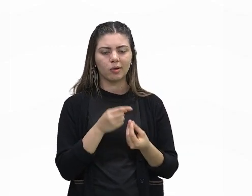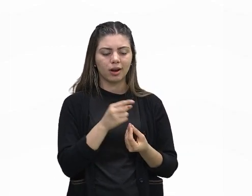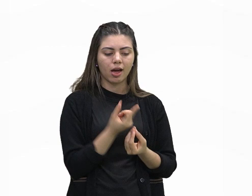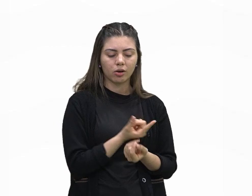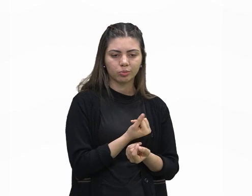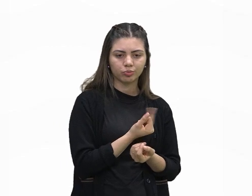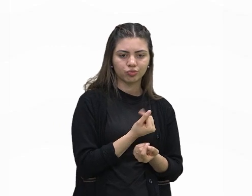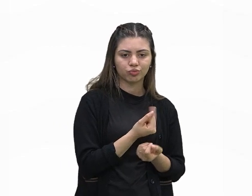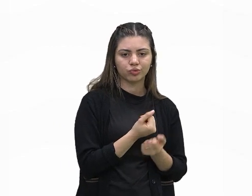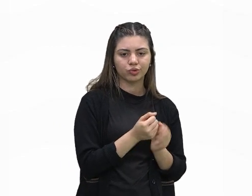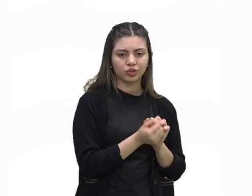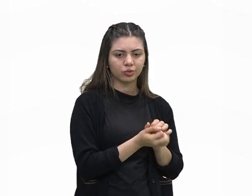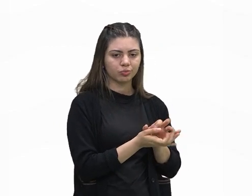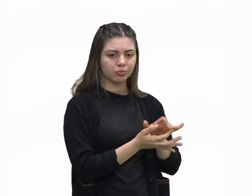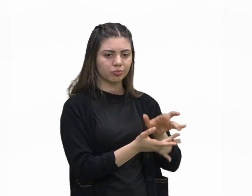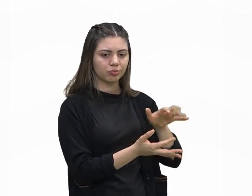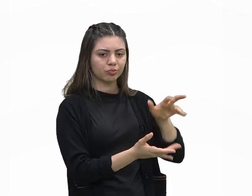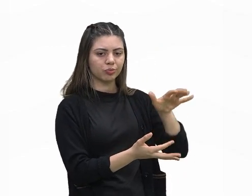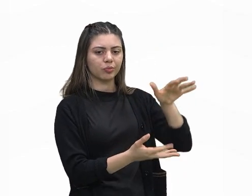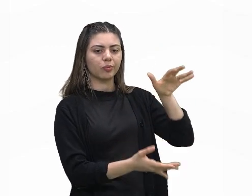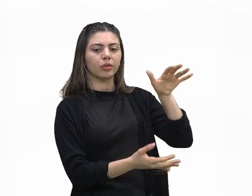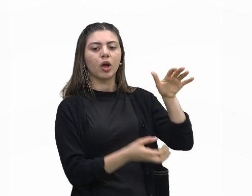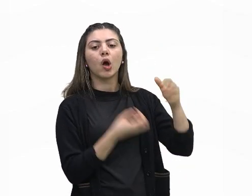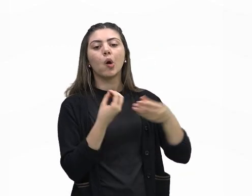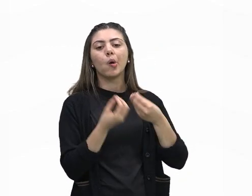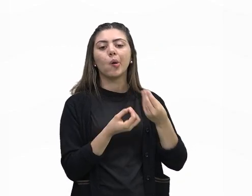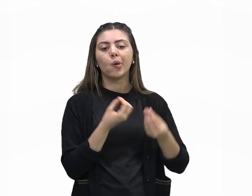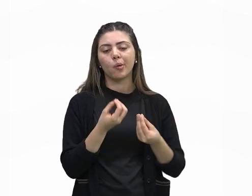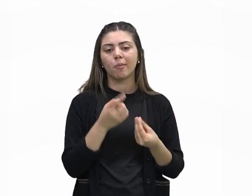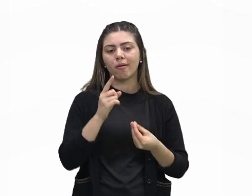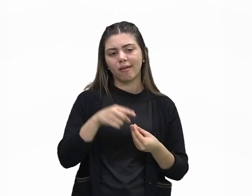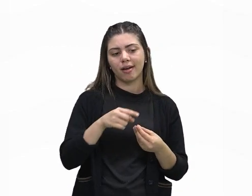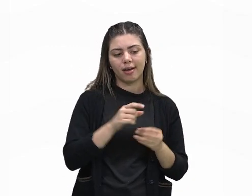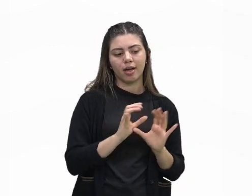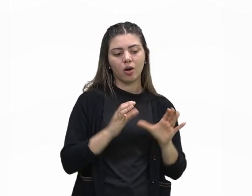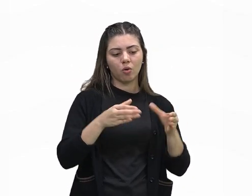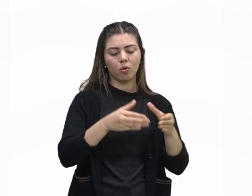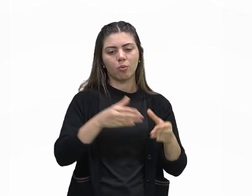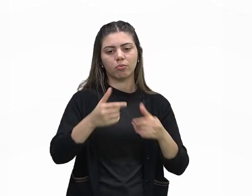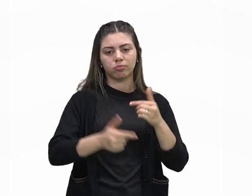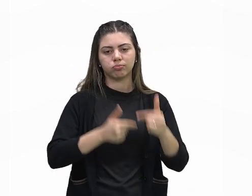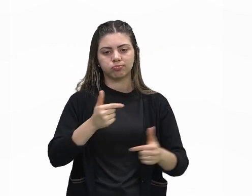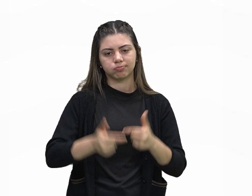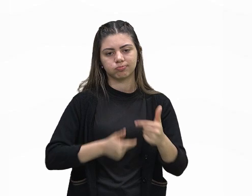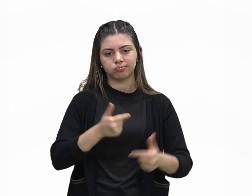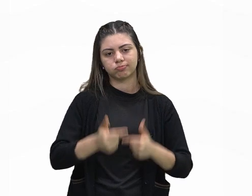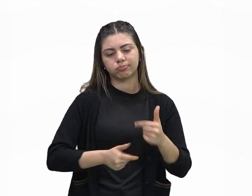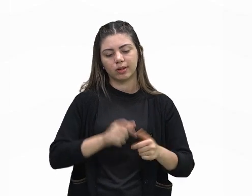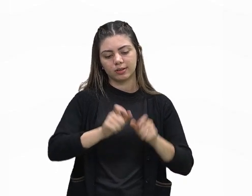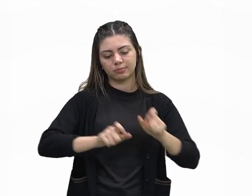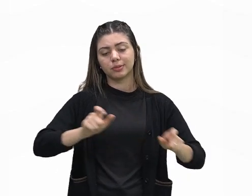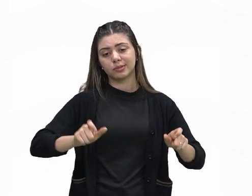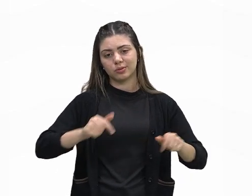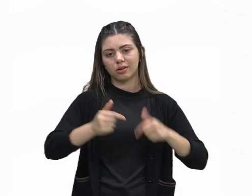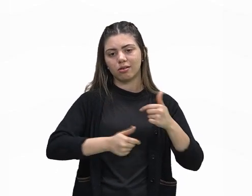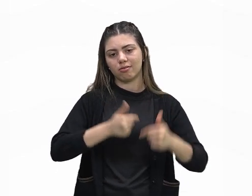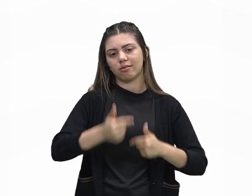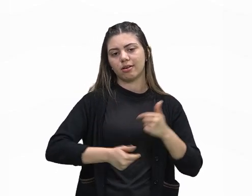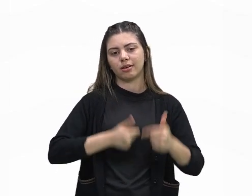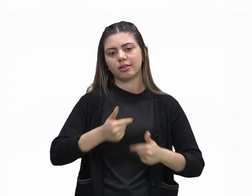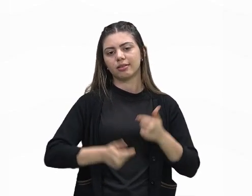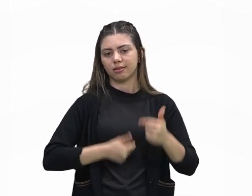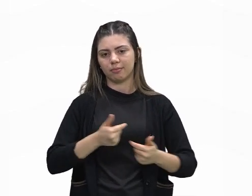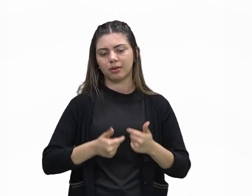valores acumulados, eles partem de quê? Do trabalho coletivo, do trabalhador, do trabalho, né, do mundo